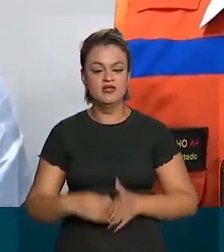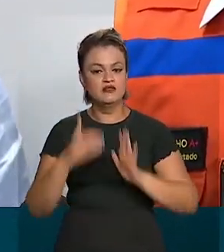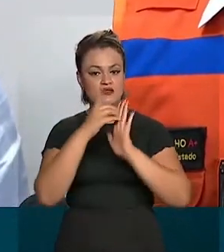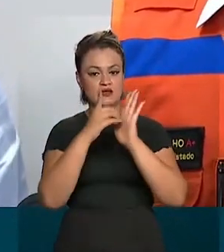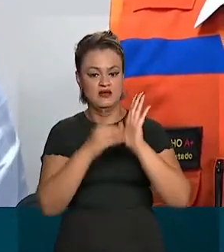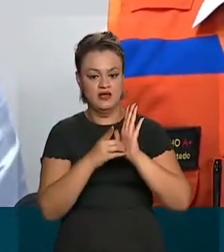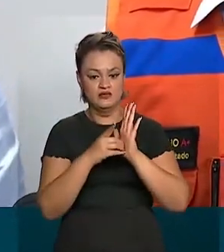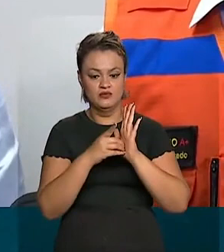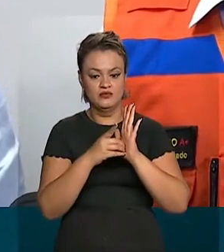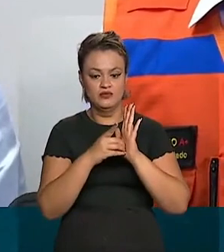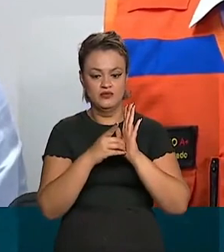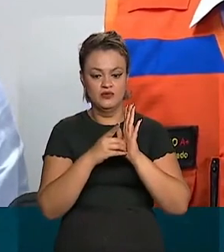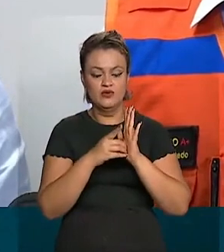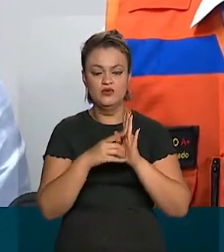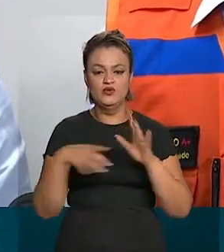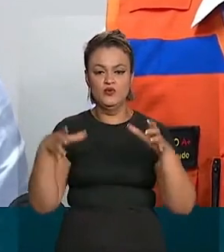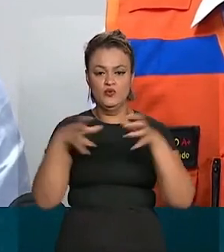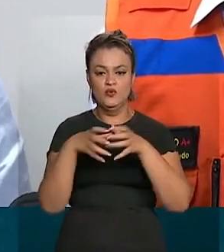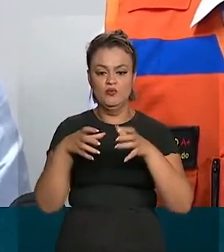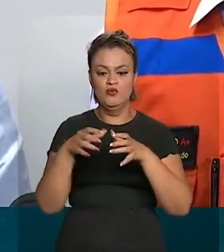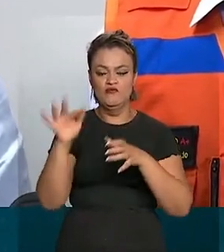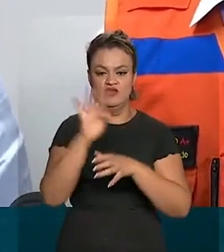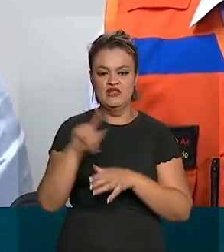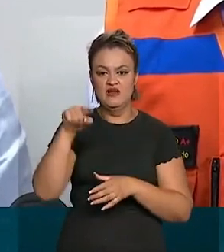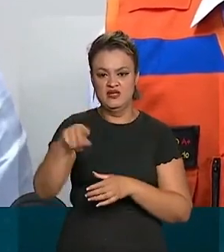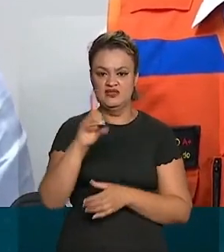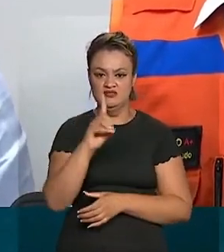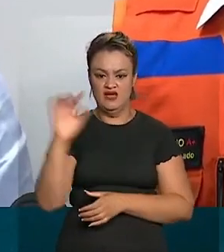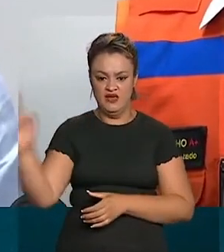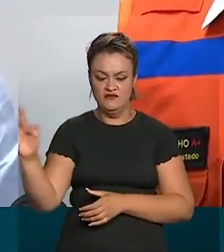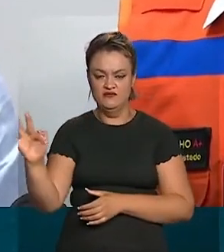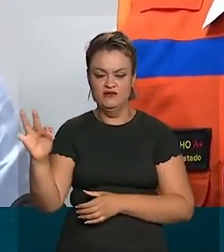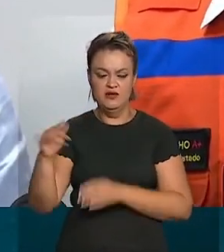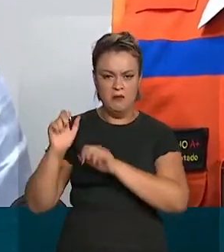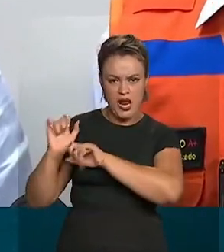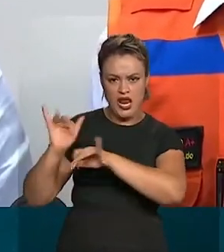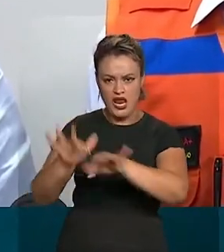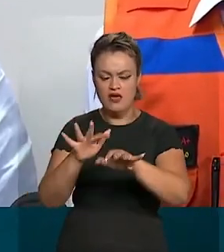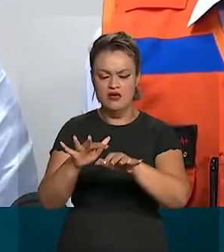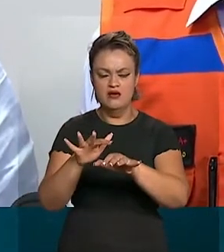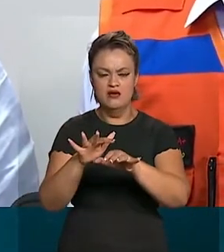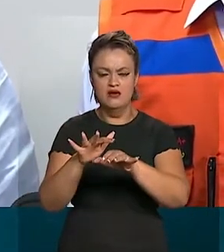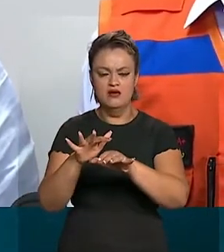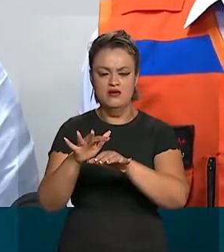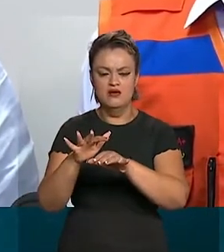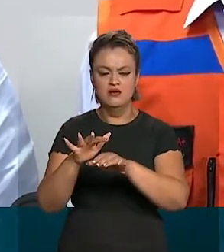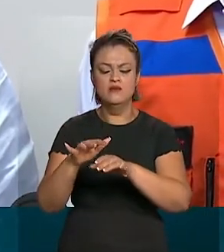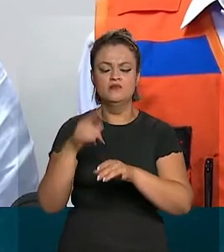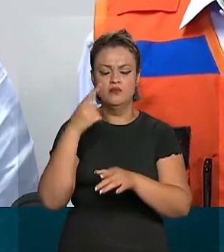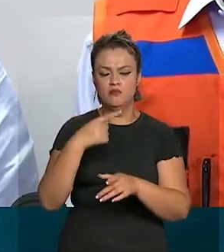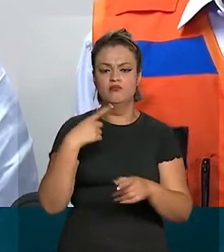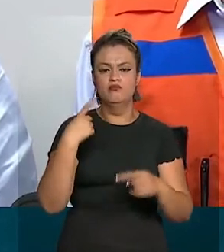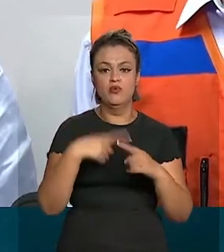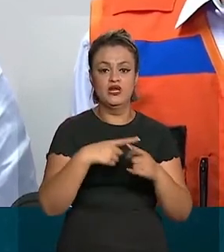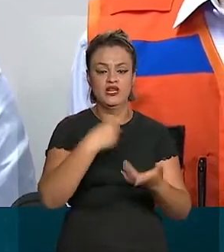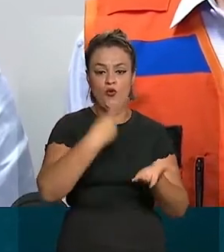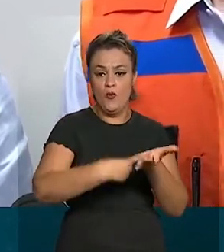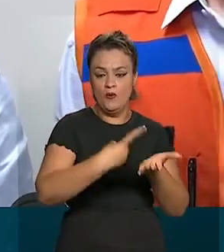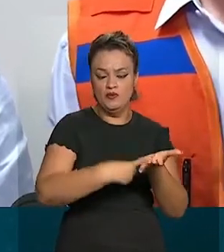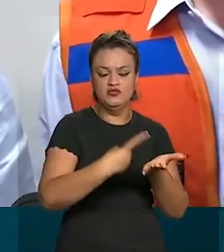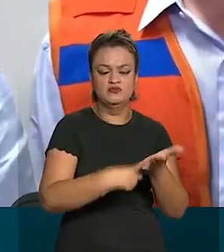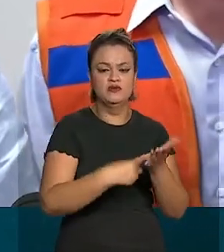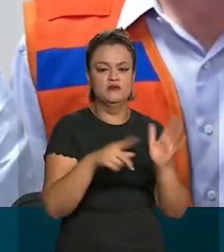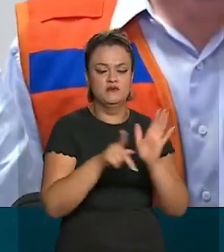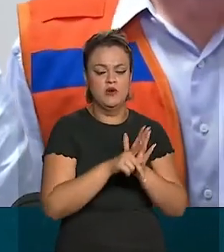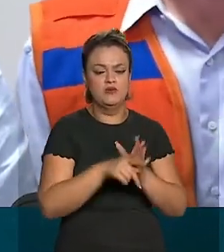Decreto a intervenção federal no Distrito Federal com o objetivo de pôr termo ao grave comprometimento da ordem